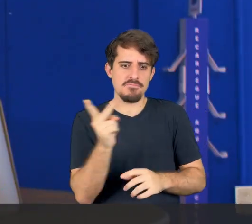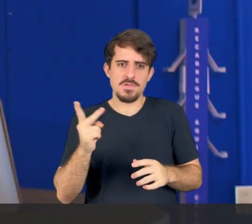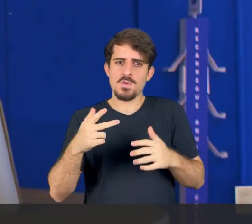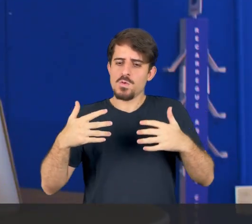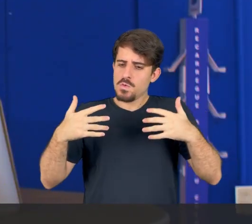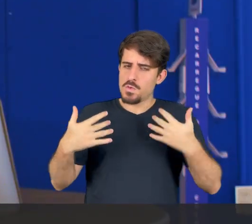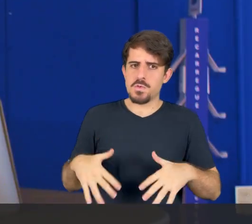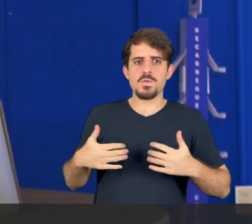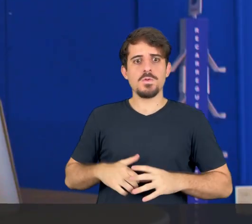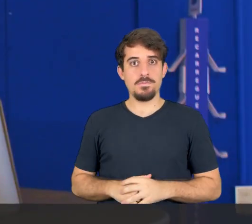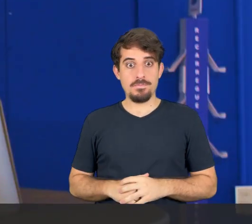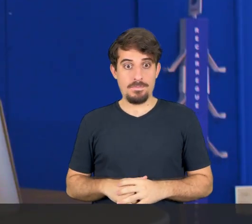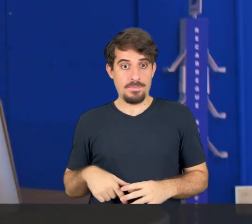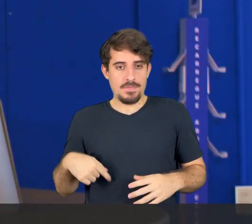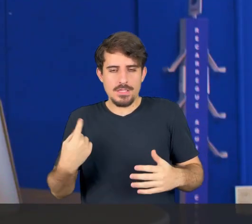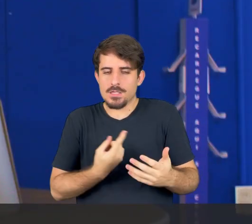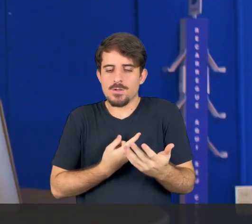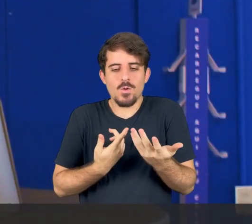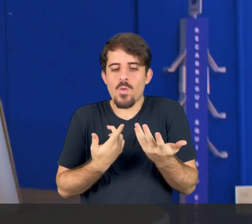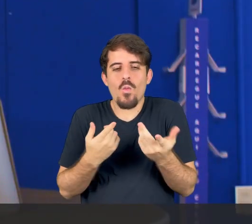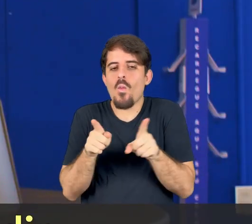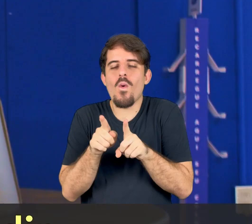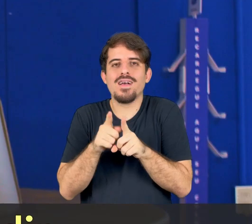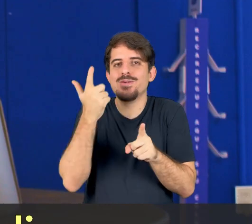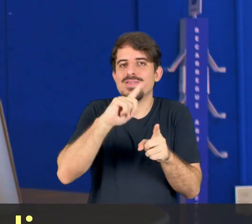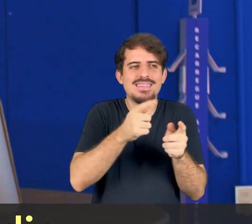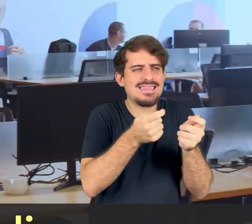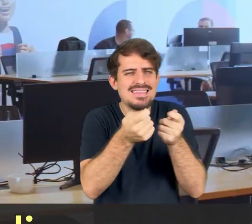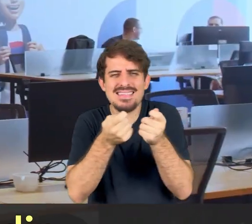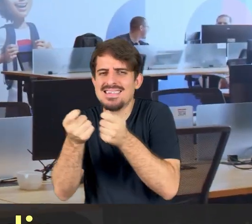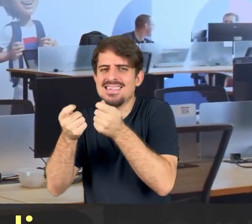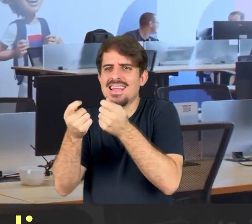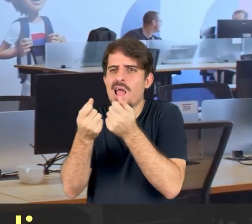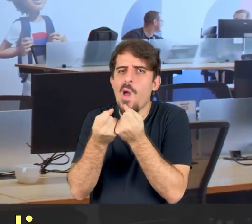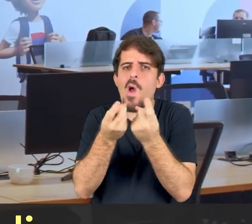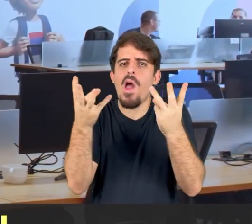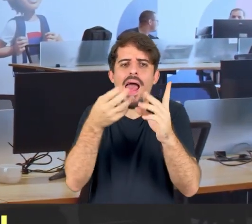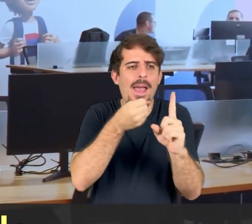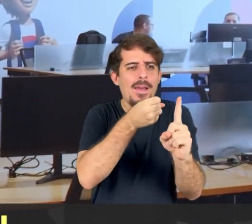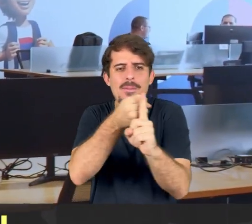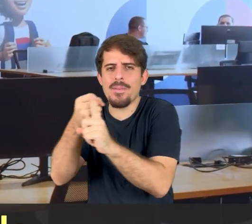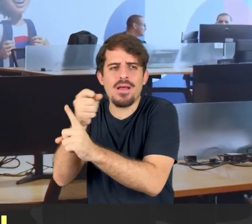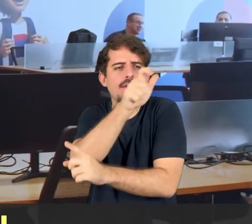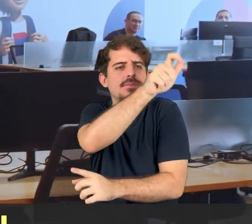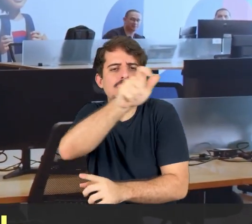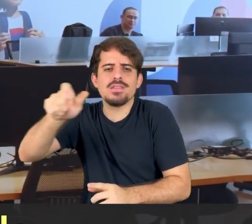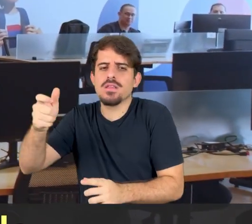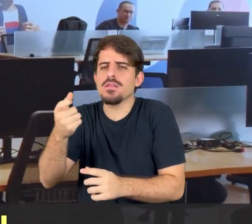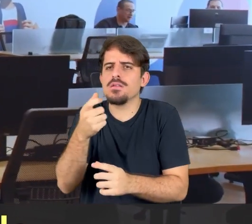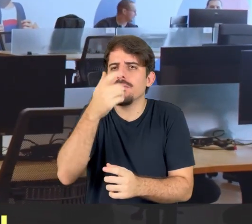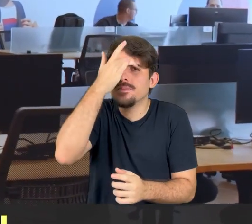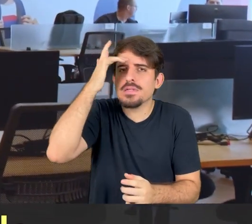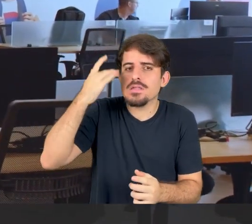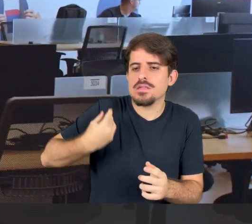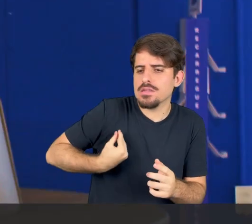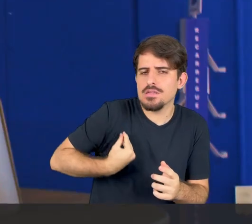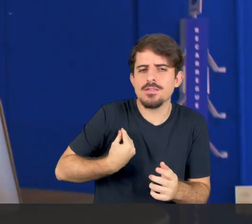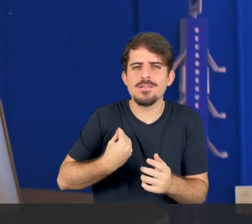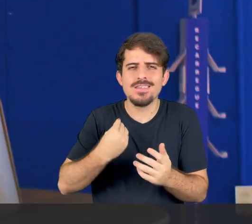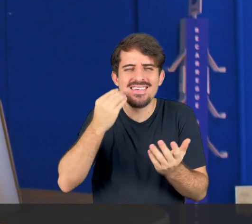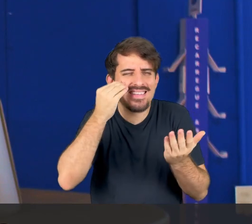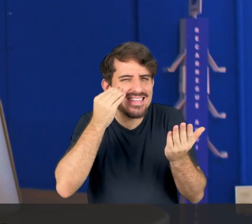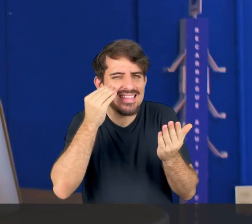físicas e digitais. Então, para a gente, né, a gente não consegue medir o impacto direto na vida